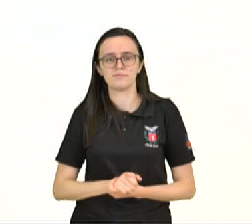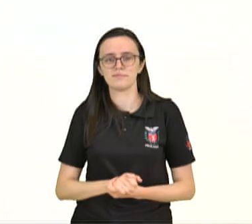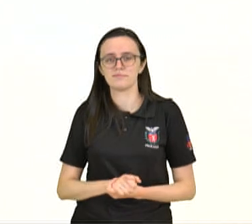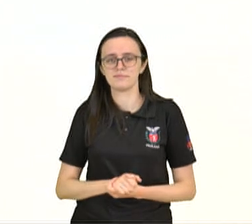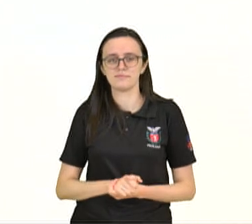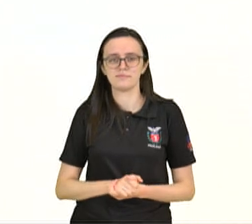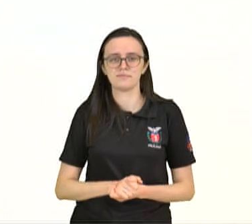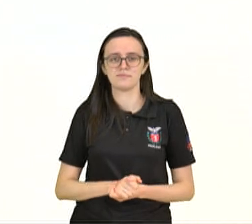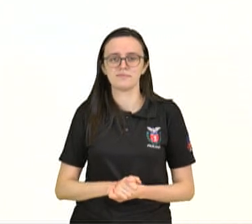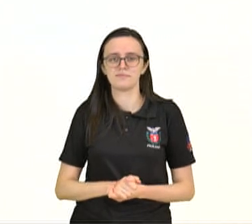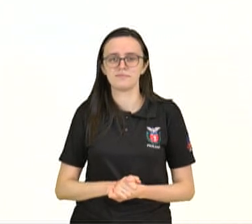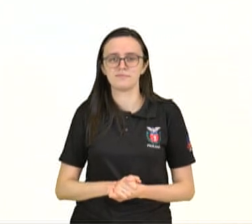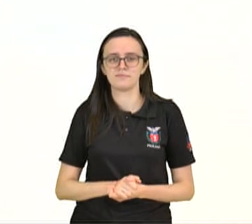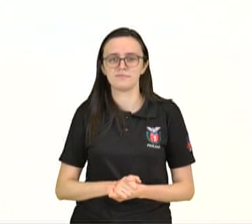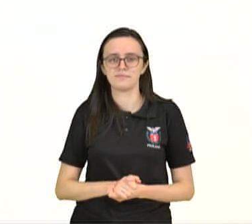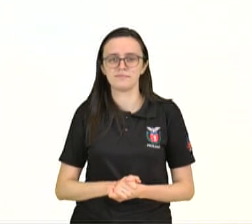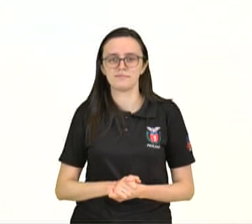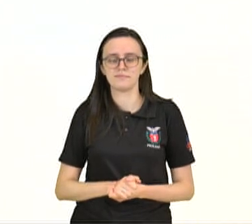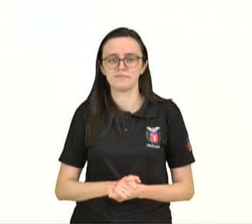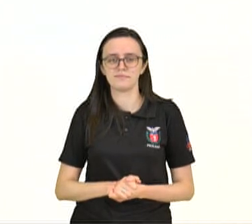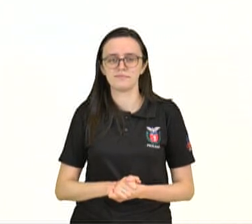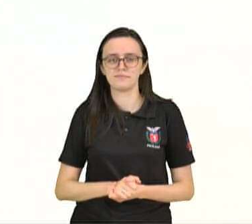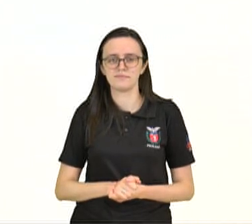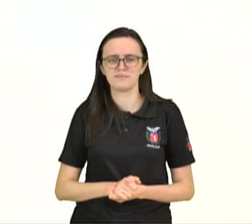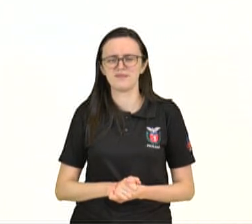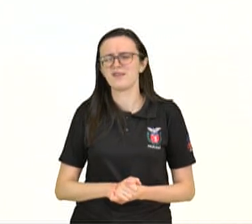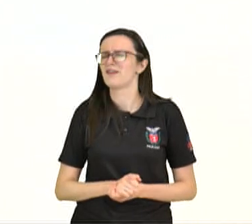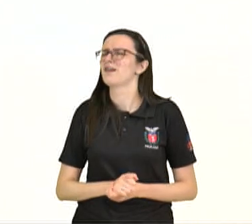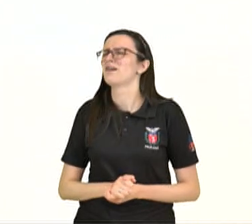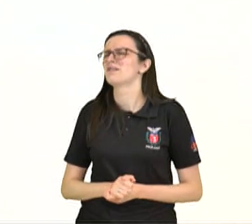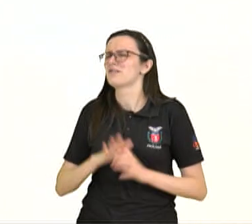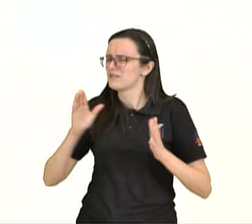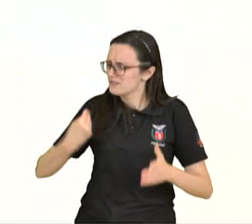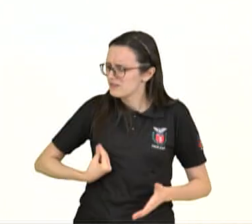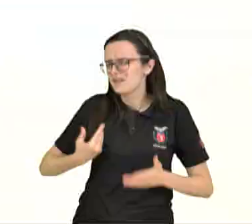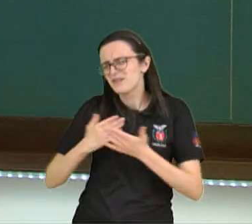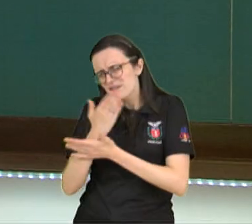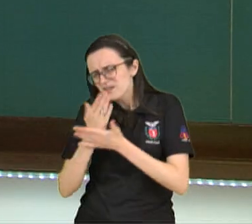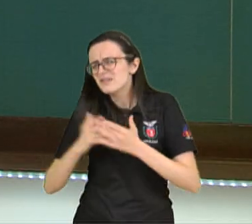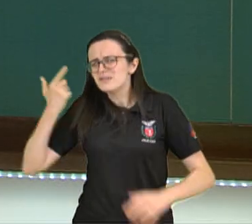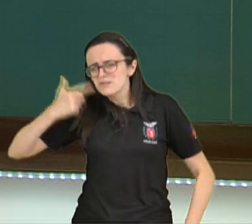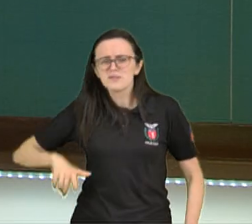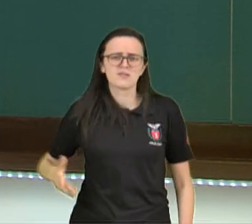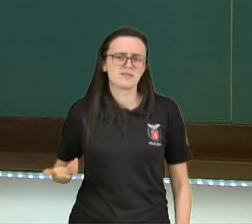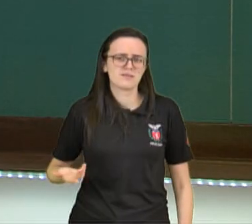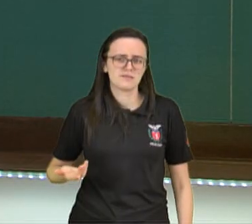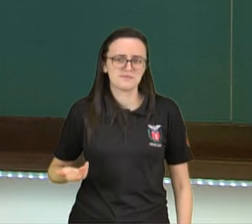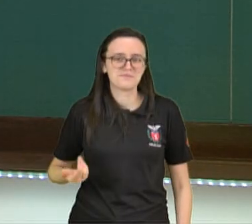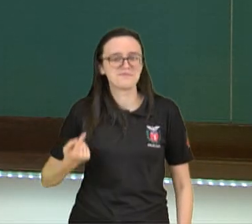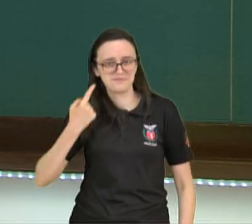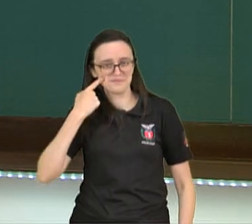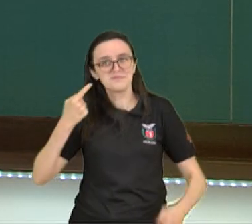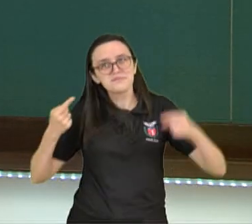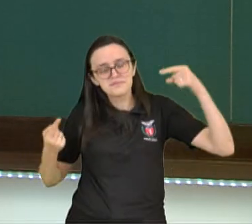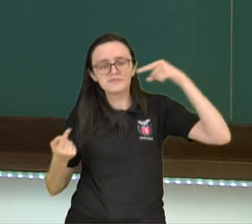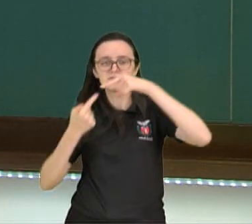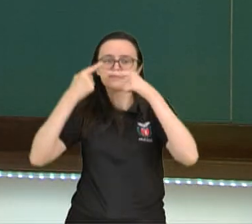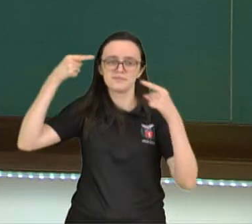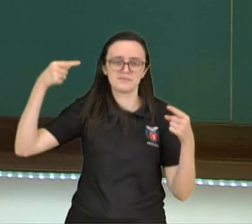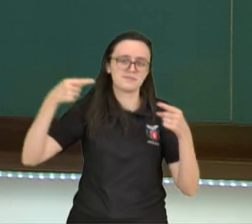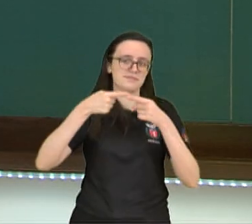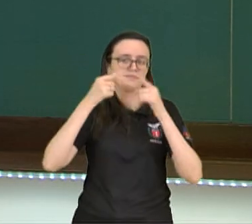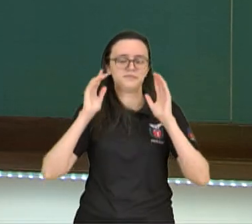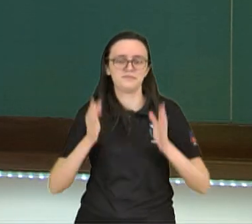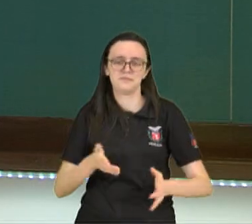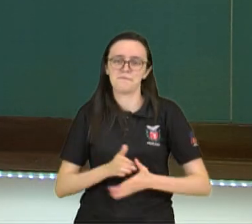estás tu molestando outra vez? Já está incomodando outra vez? Então, aqui estão as respostas